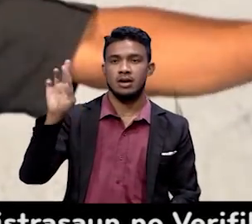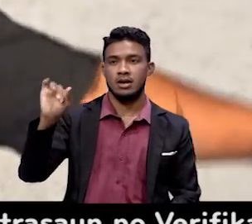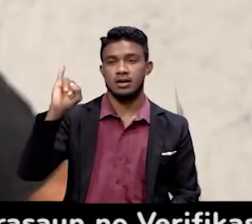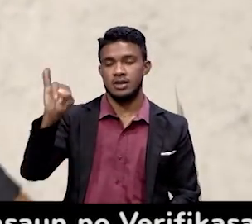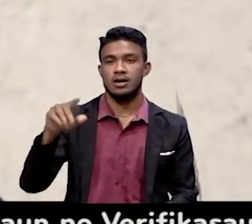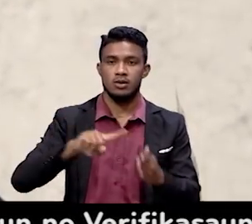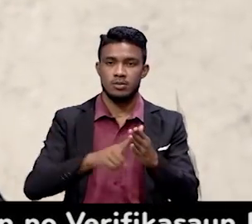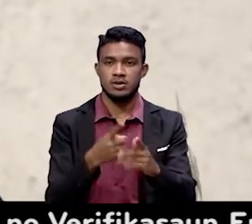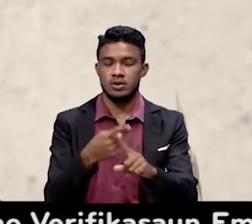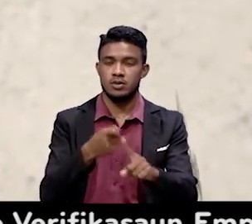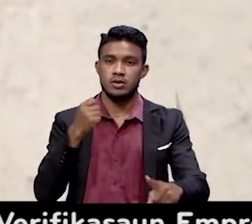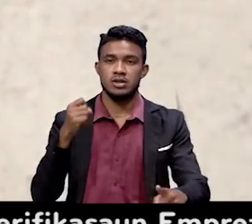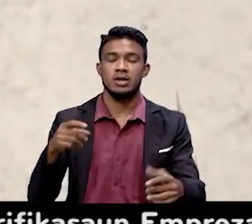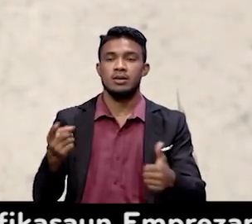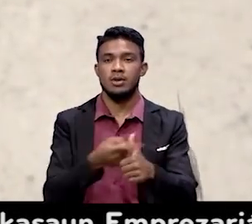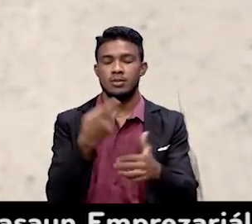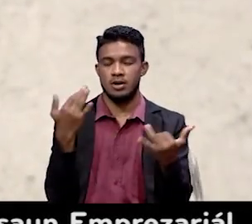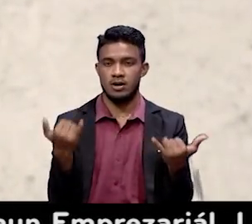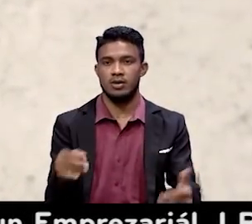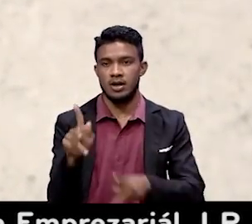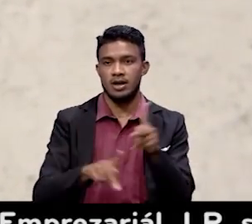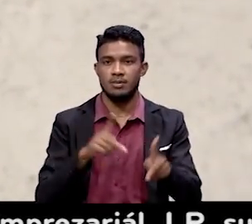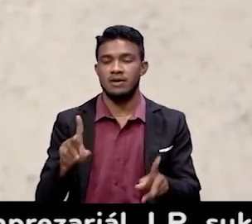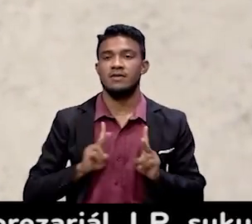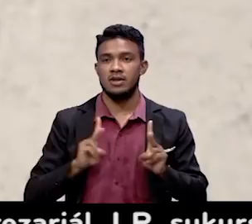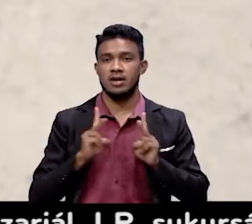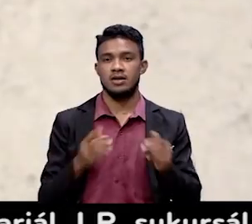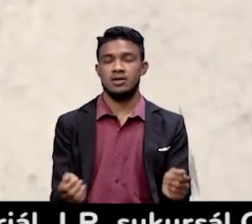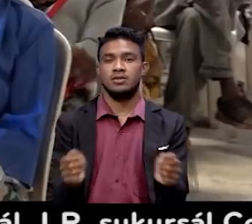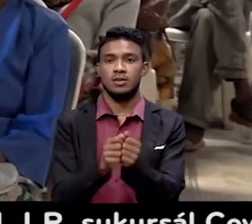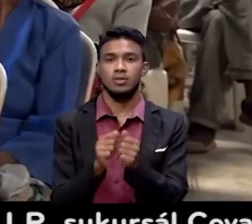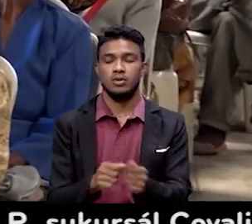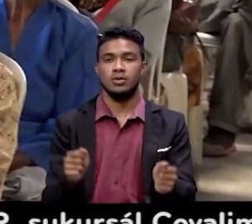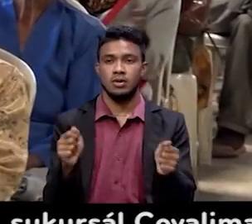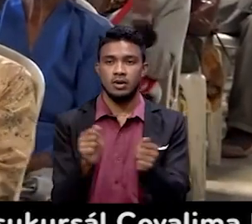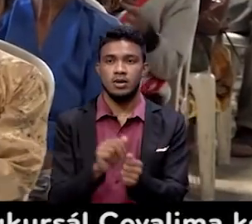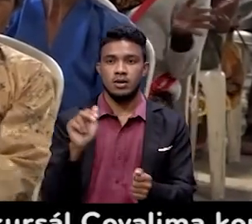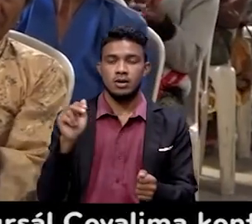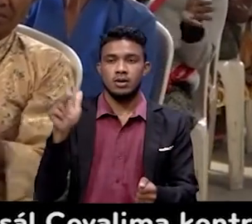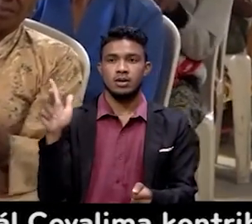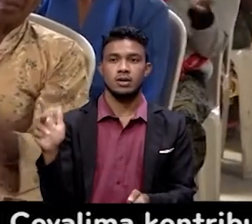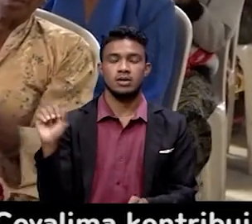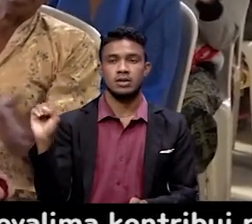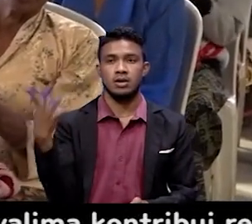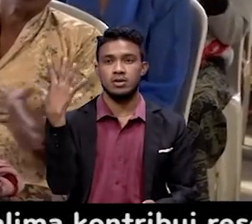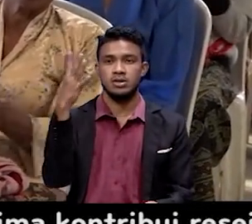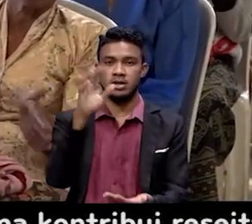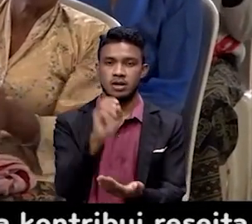se início to agora, total veterano sirania ossan nebe coa hamutuk tokon sanulo restindima